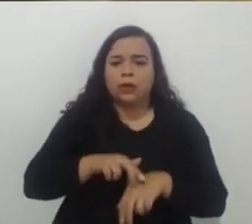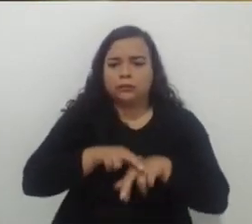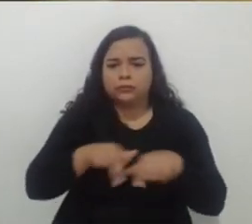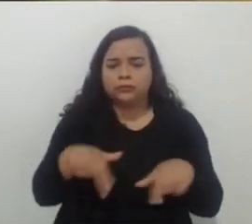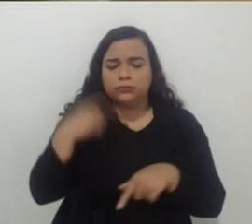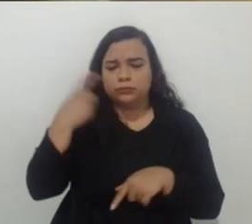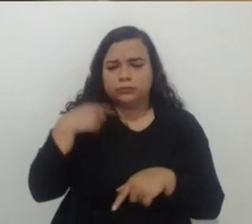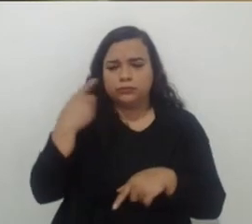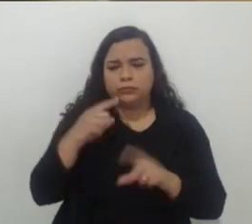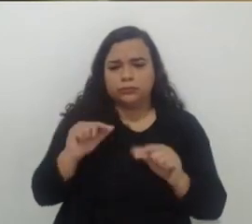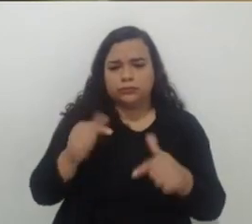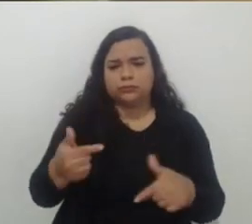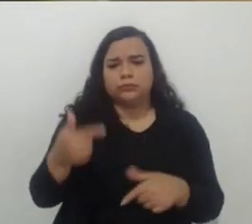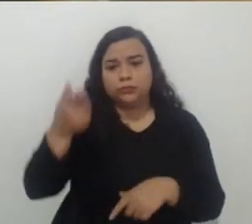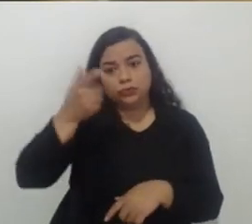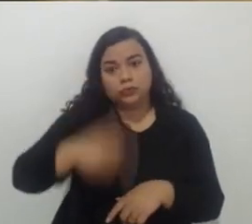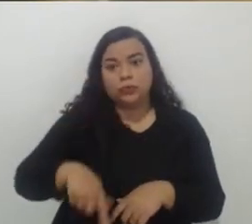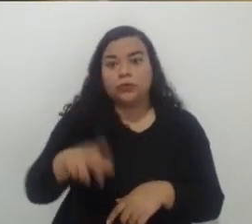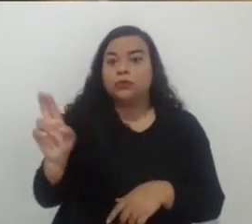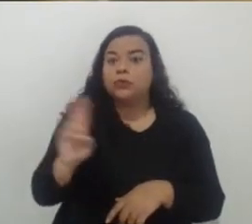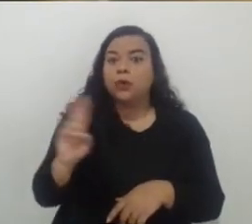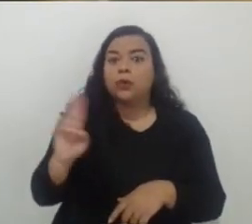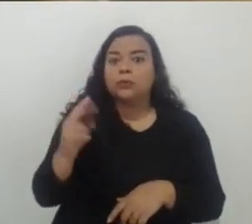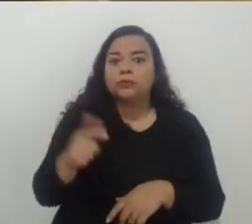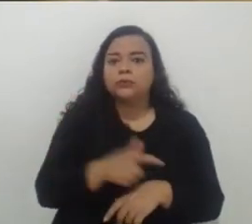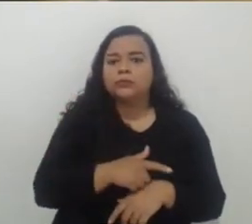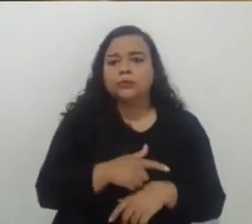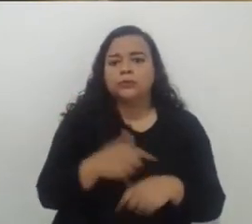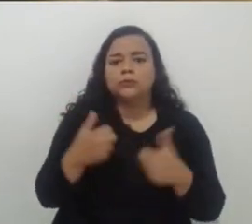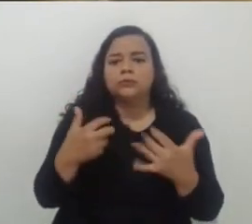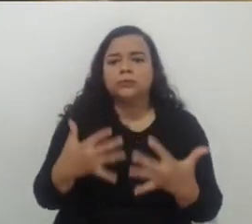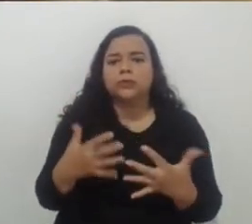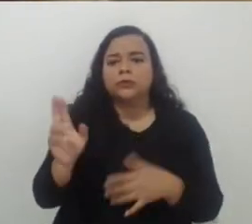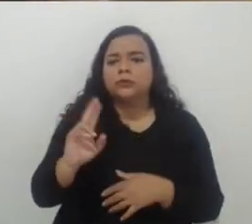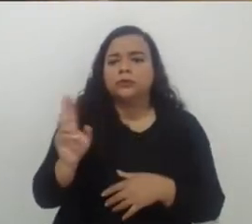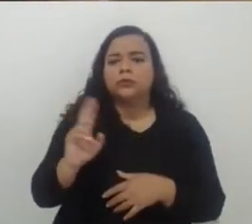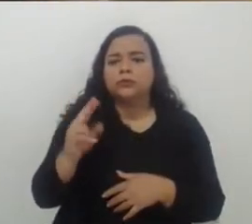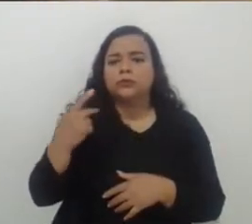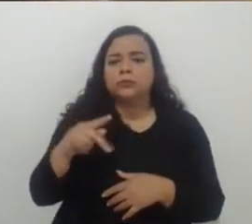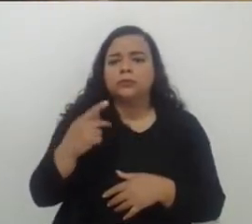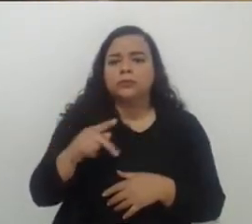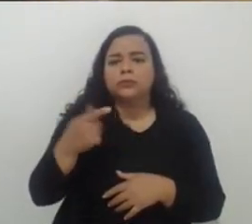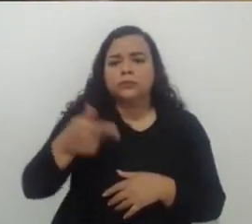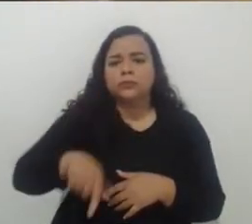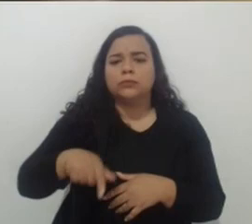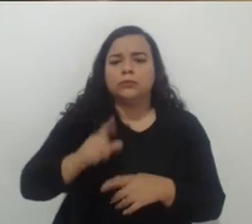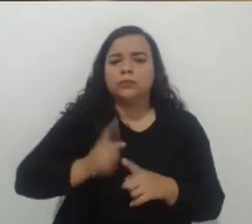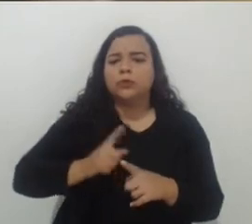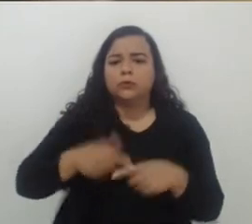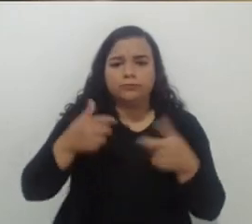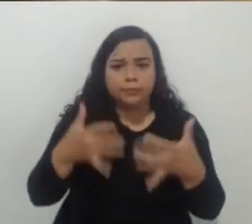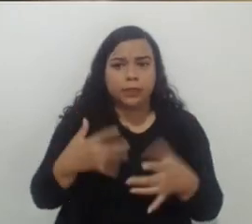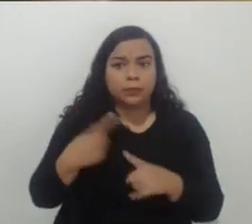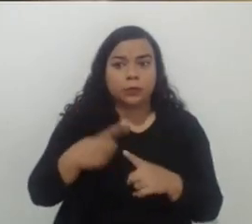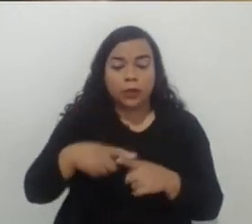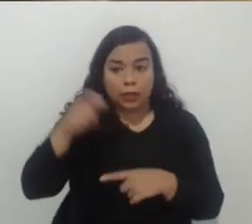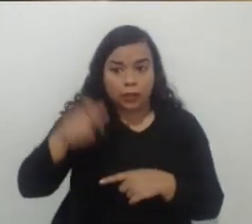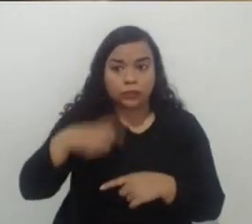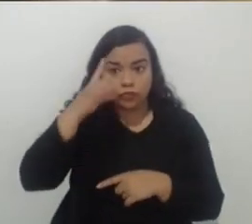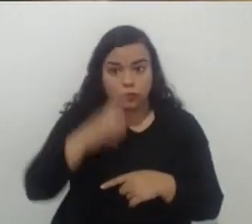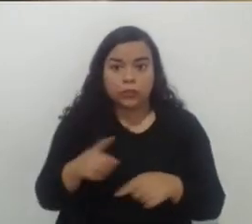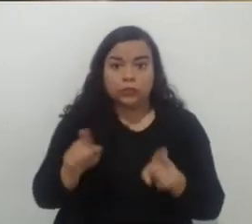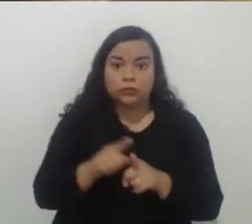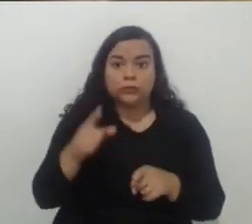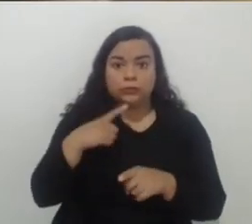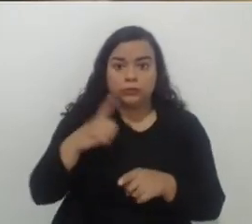Novamente, não se fala o nome de Fábio. E por que se fala o nome de doutor Enilton? Porque ele também tinha direito, está no mandato de segurança, a